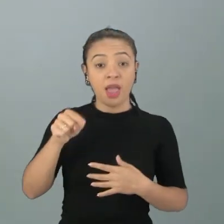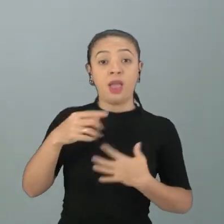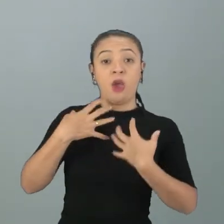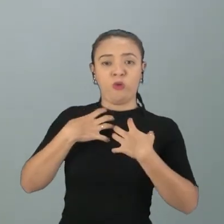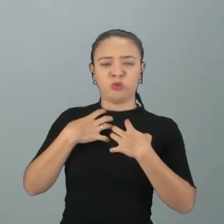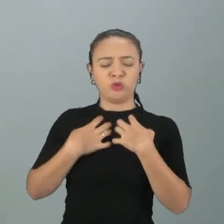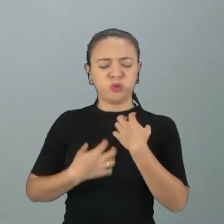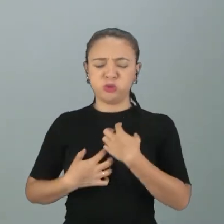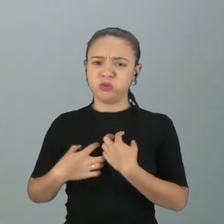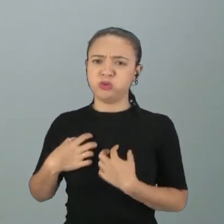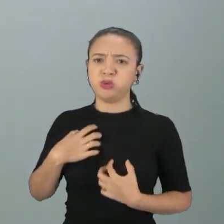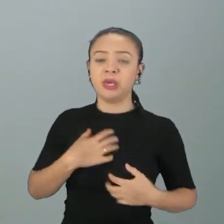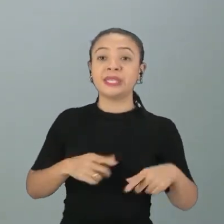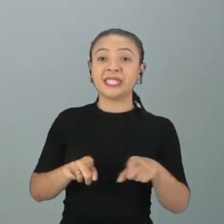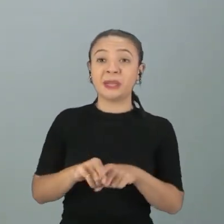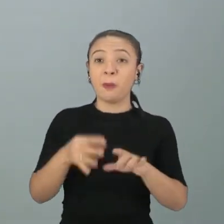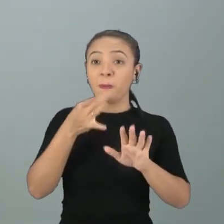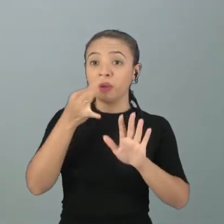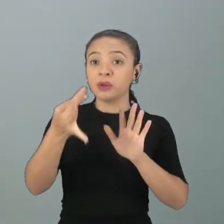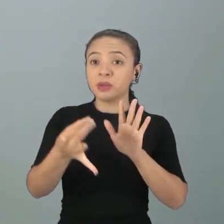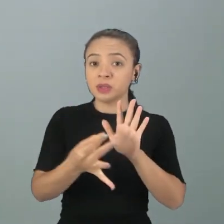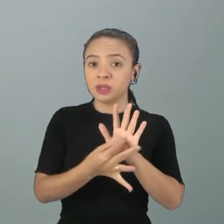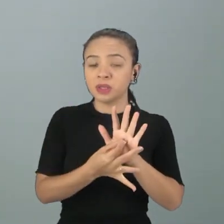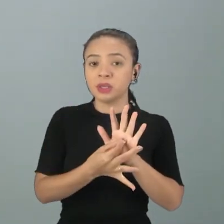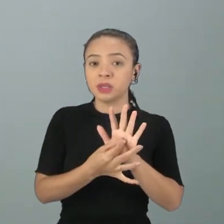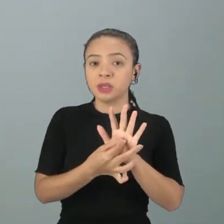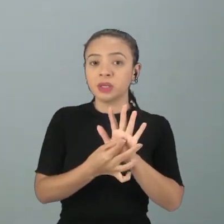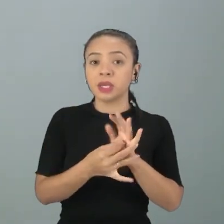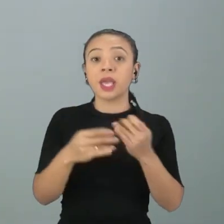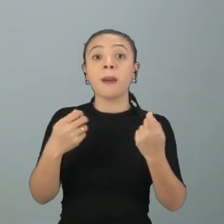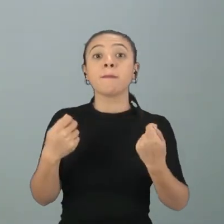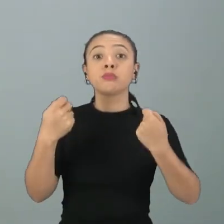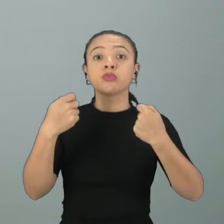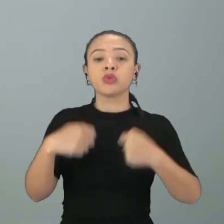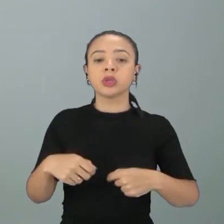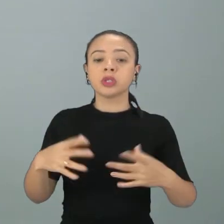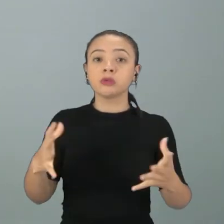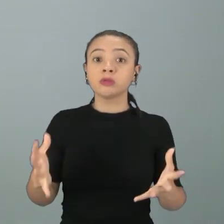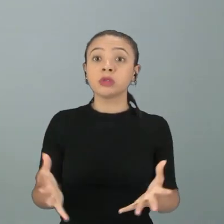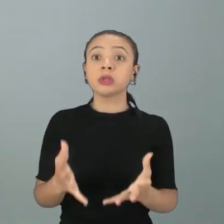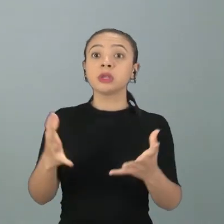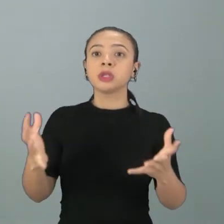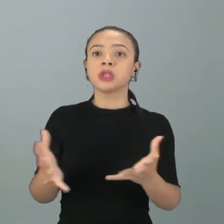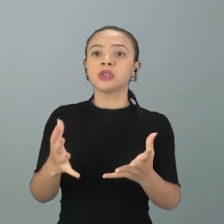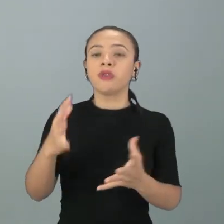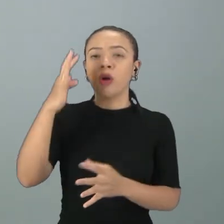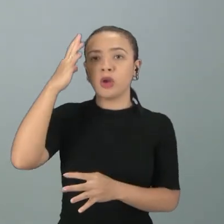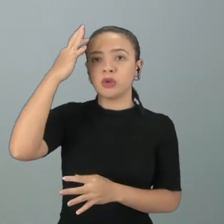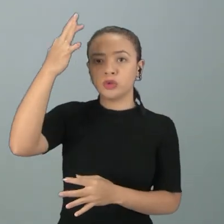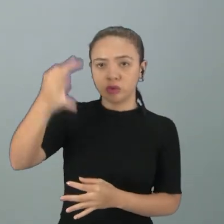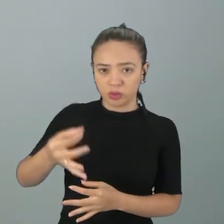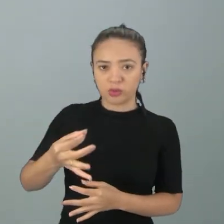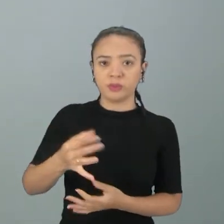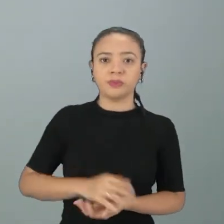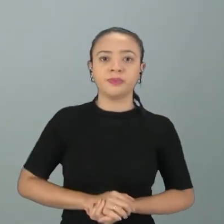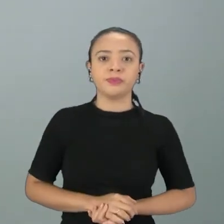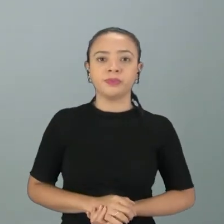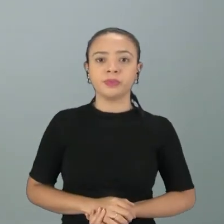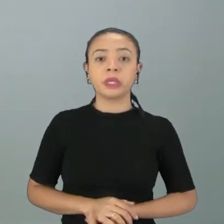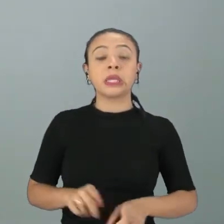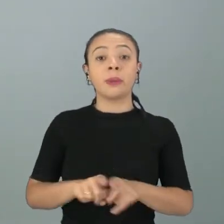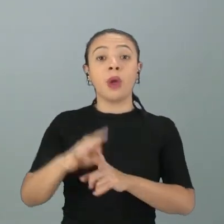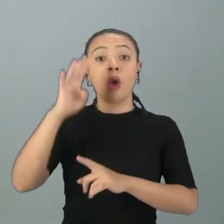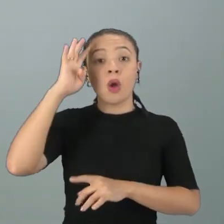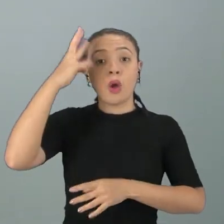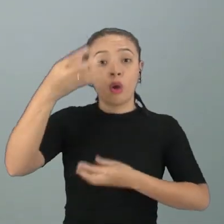e os argumentos que ela tem que podem defender aquilo que ela apresenta como solução. Veja que nós temos aqui uma